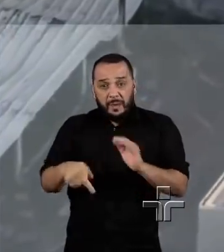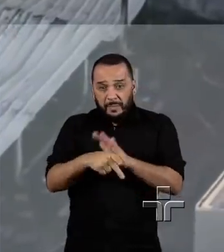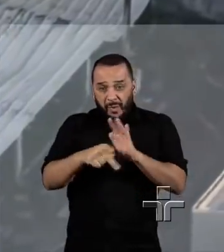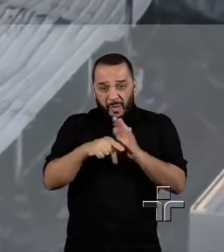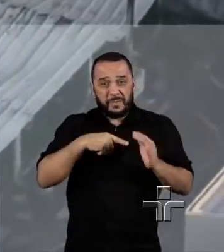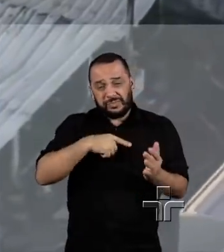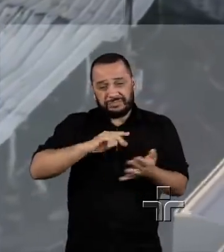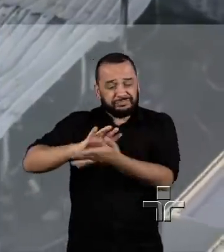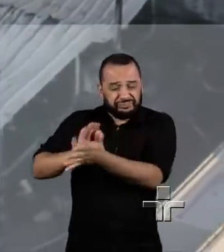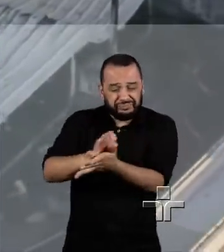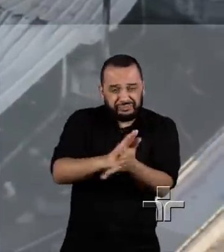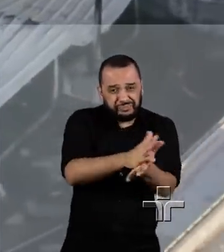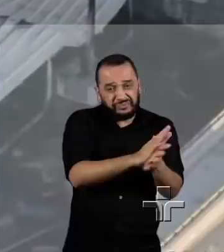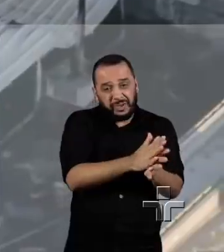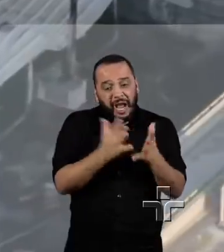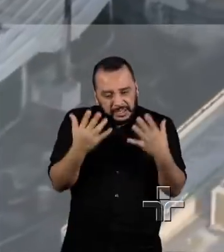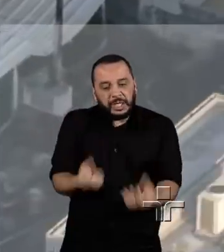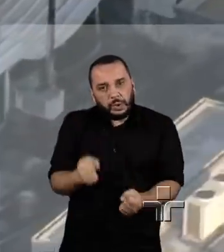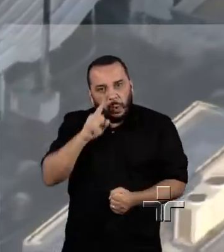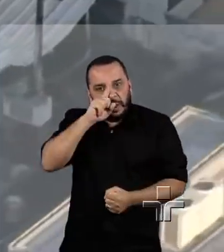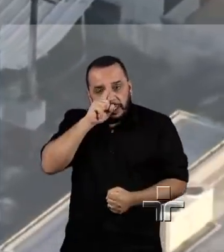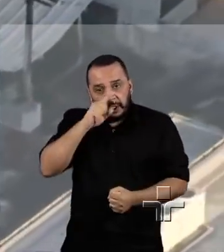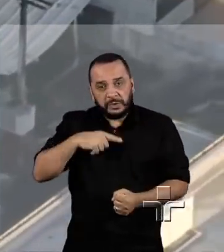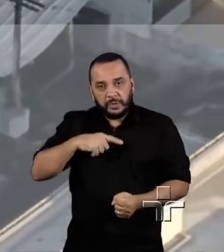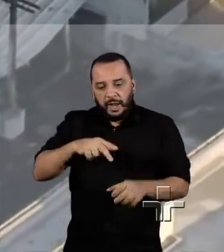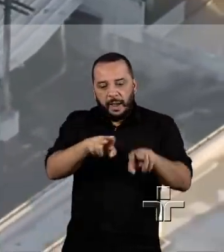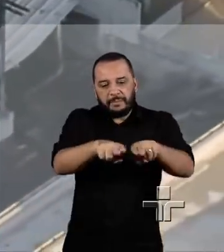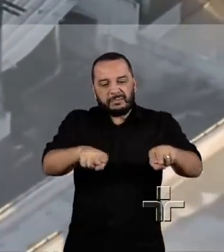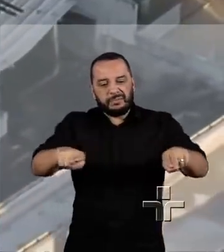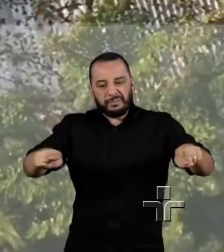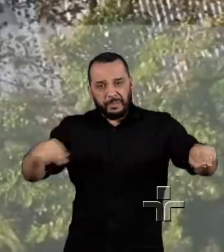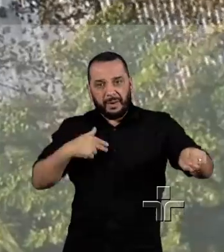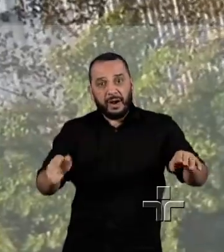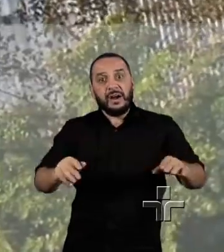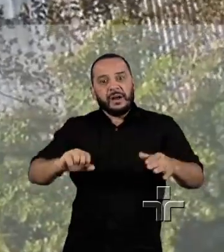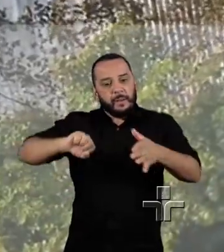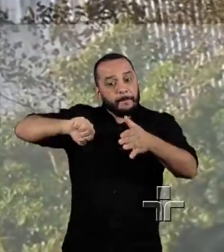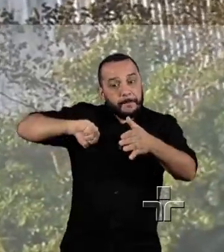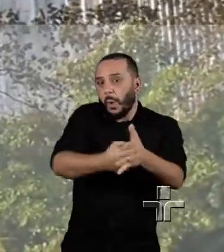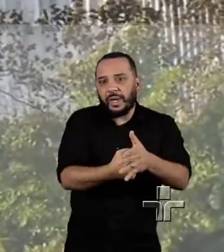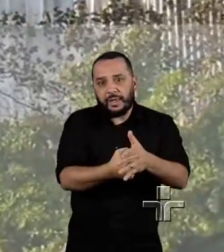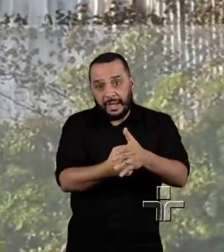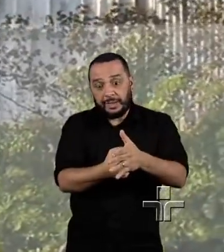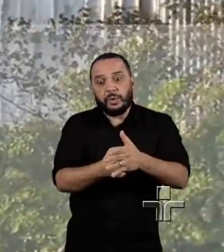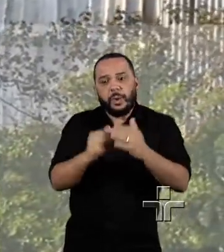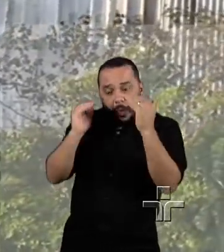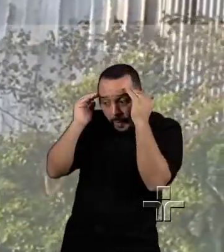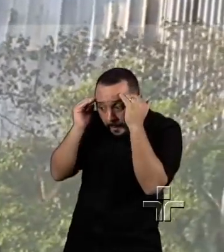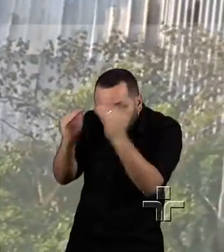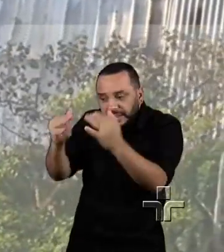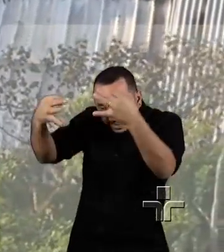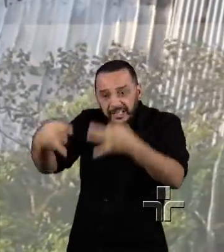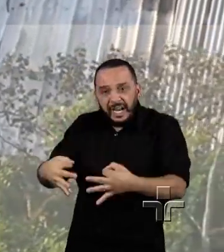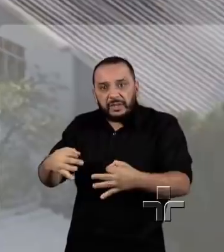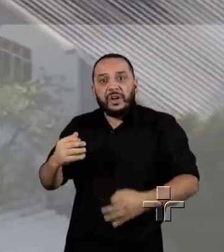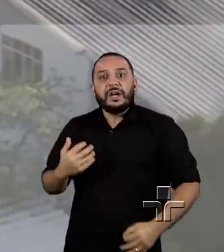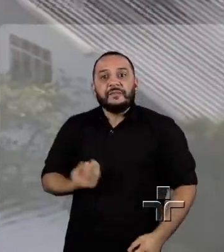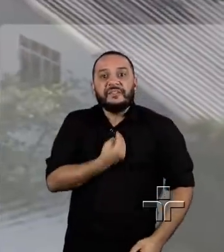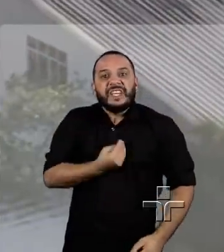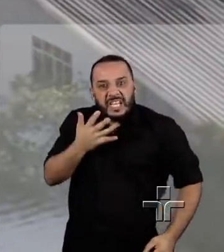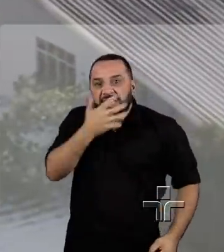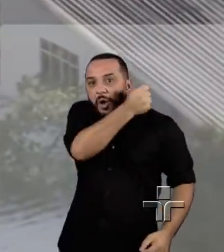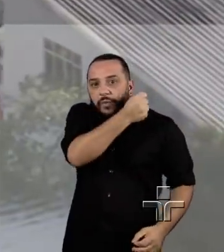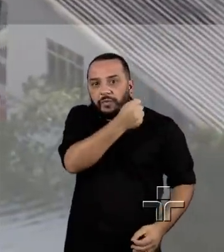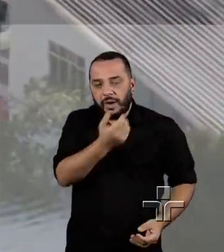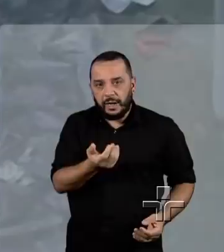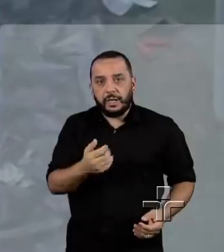matar. Segundo o inquérito, ele ignorou a interdição do CT e os autos de infração, que, se fossem atendidos, teriam poupado vidas. O CT